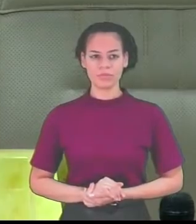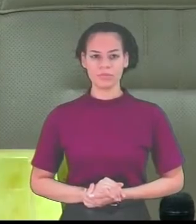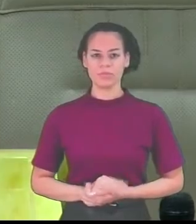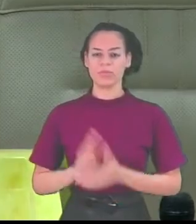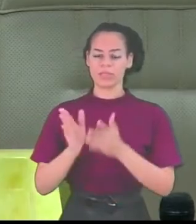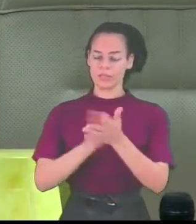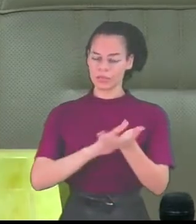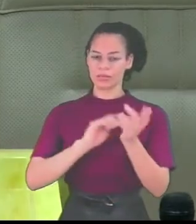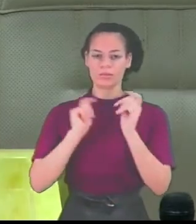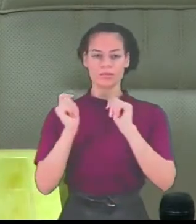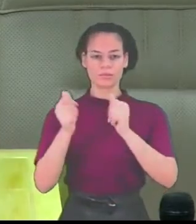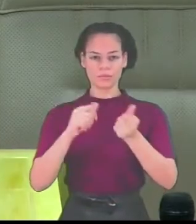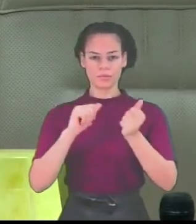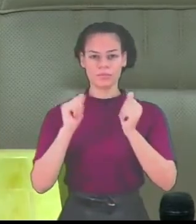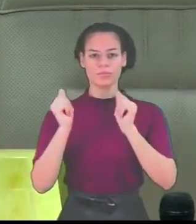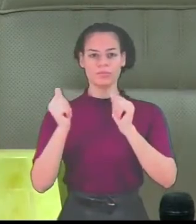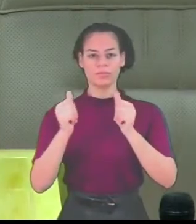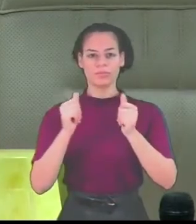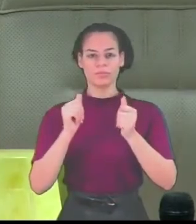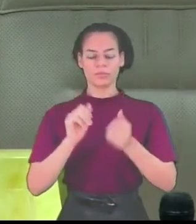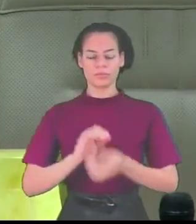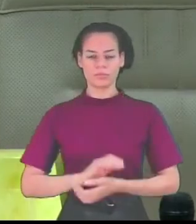o aleluia